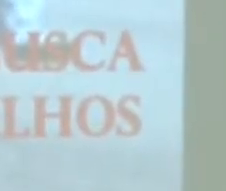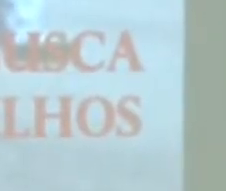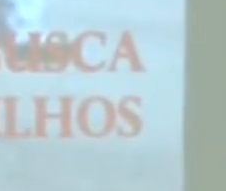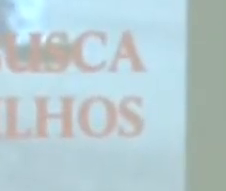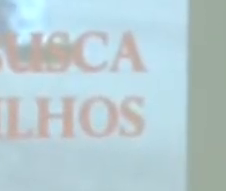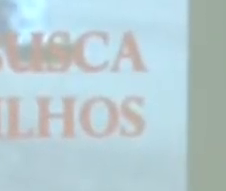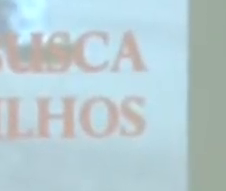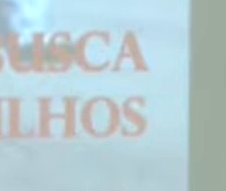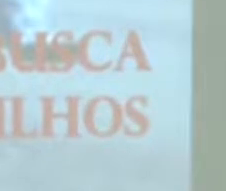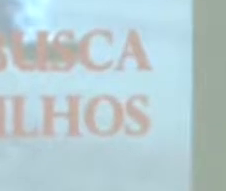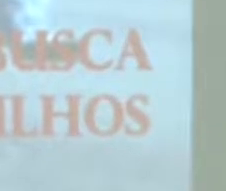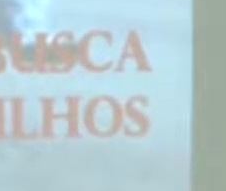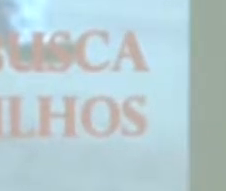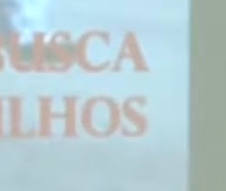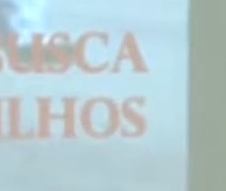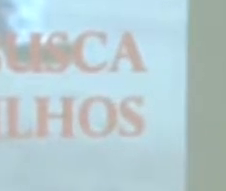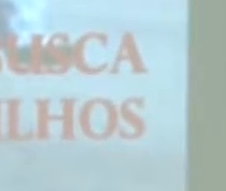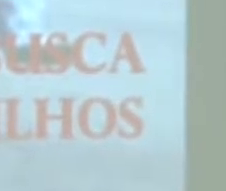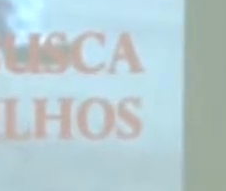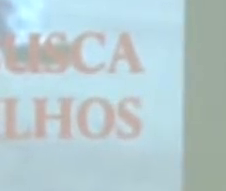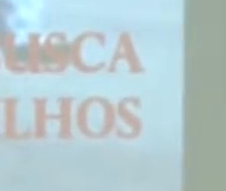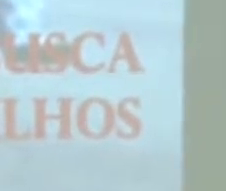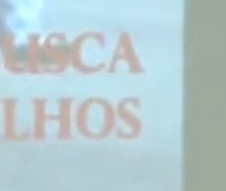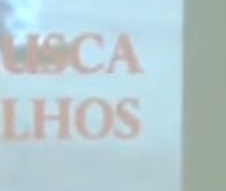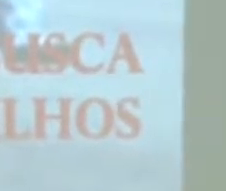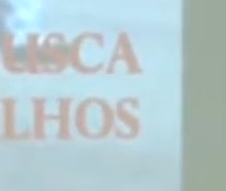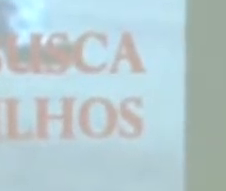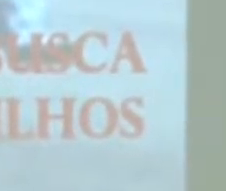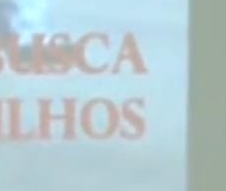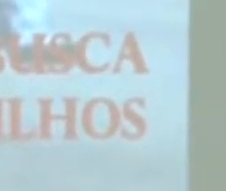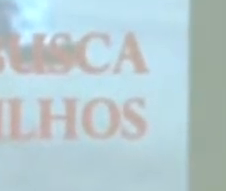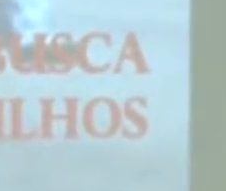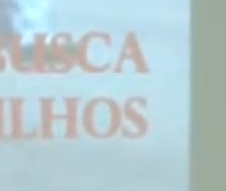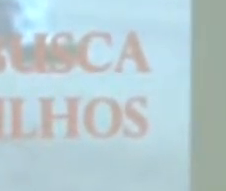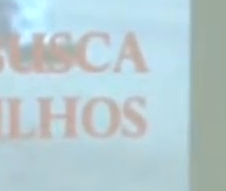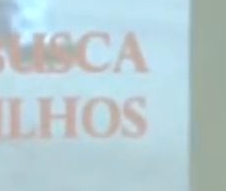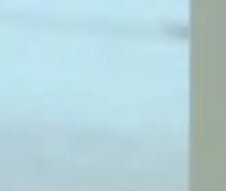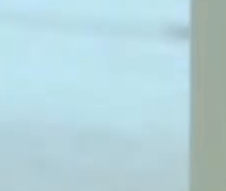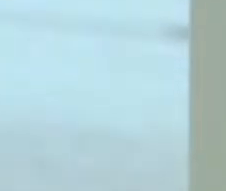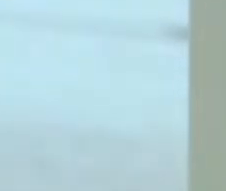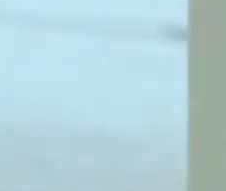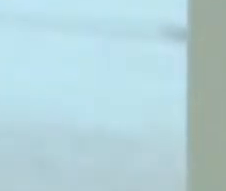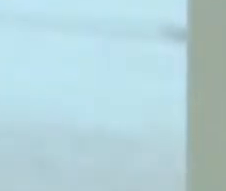ser capitão é um choque